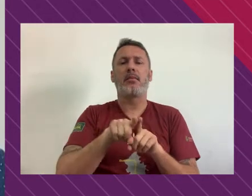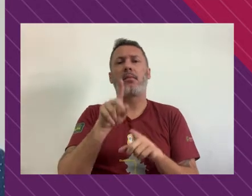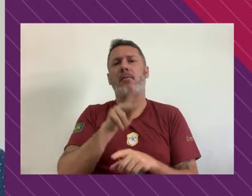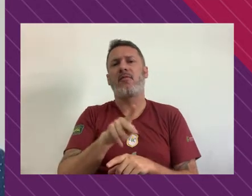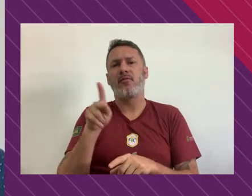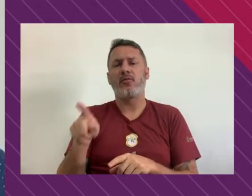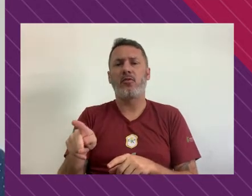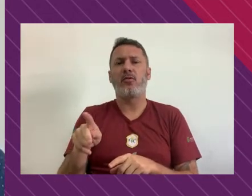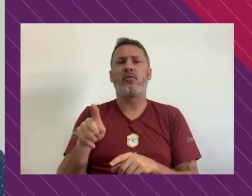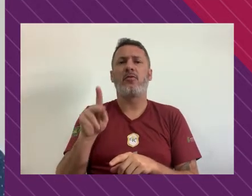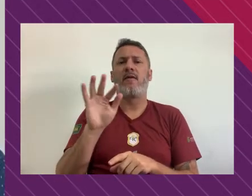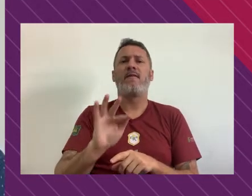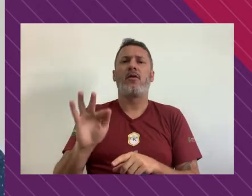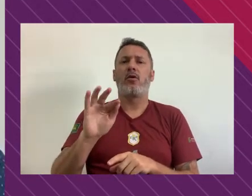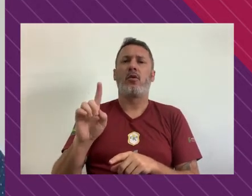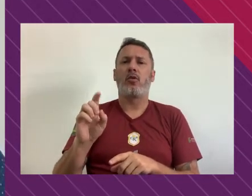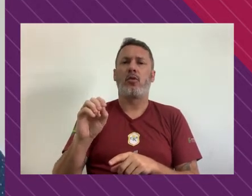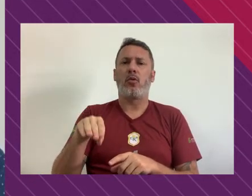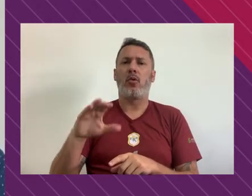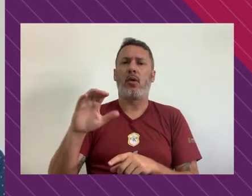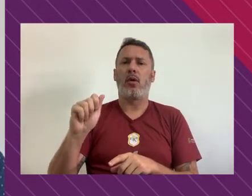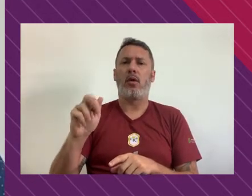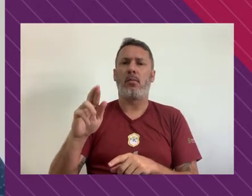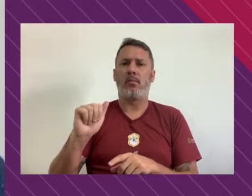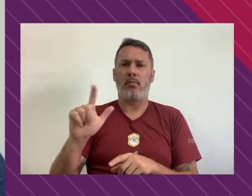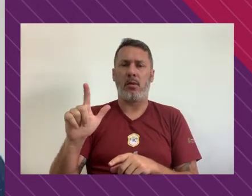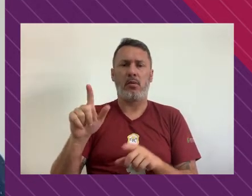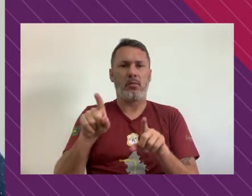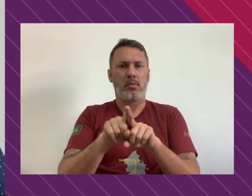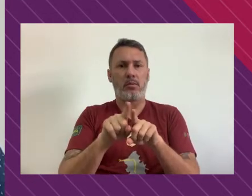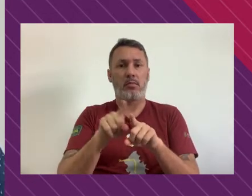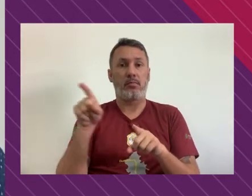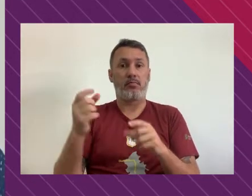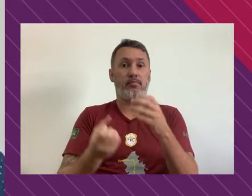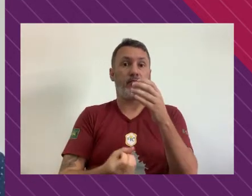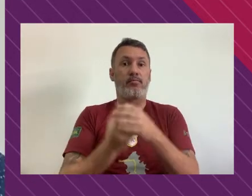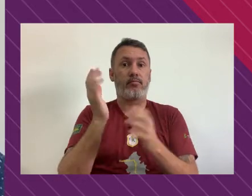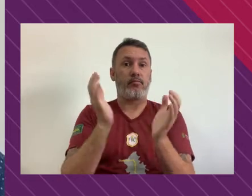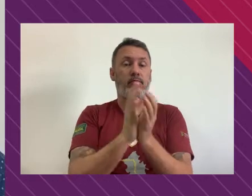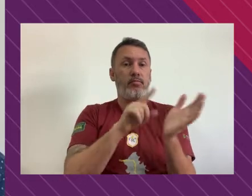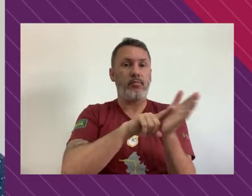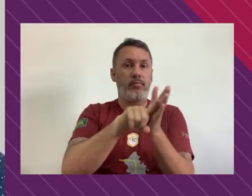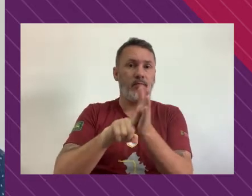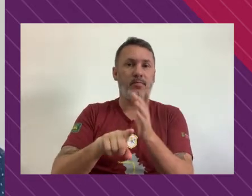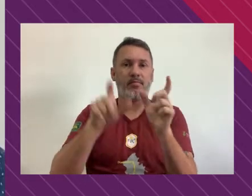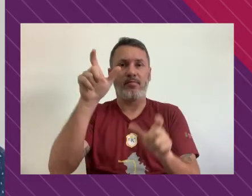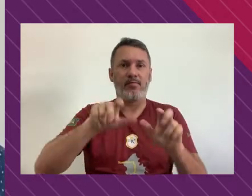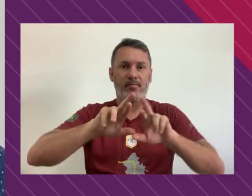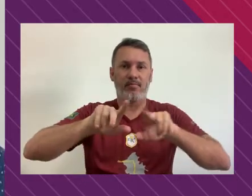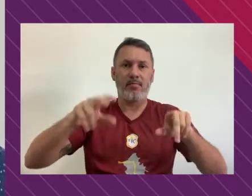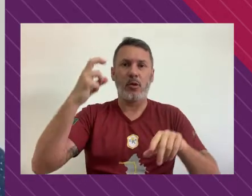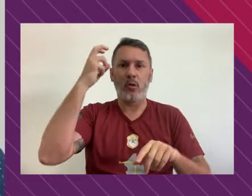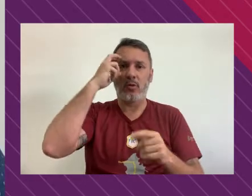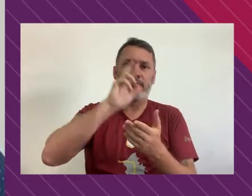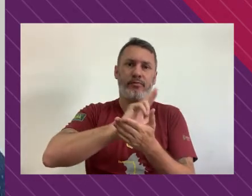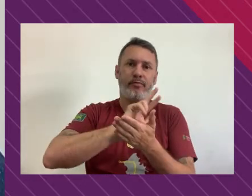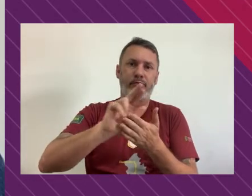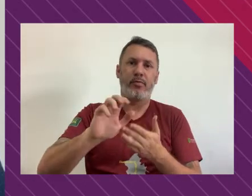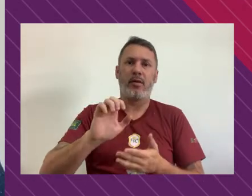colunista da revista CCA e membro fundador do Grupo de Estudos em Diversidade e Interculturalidade da ECA